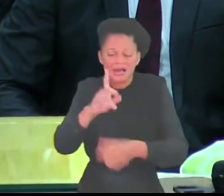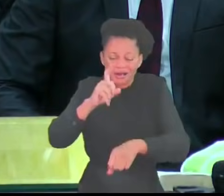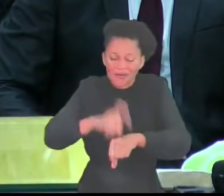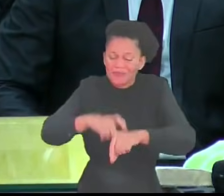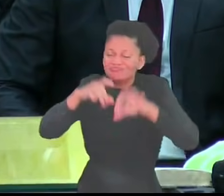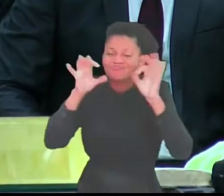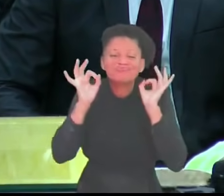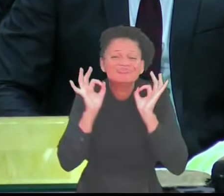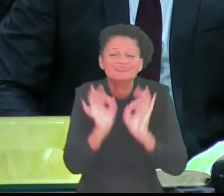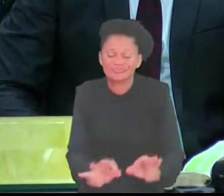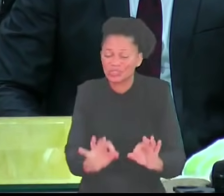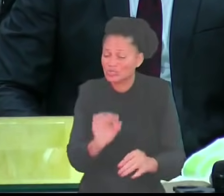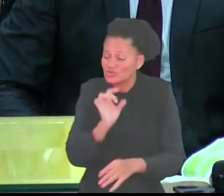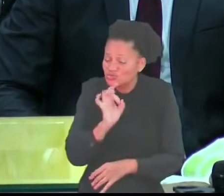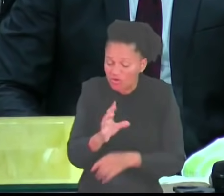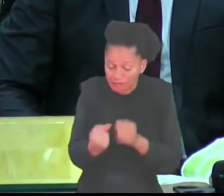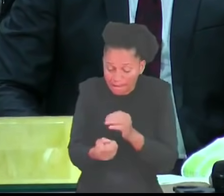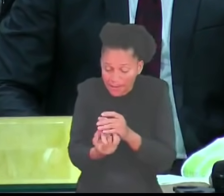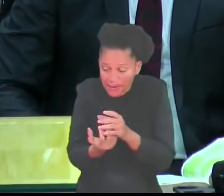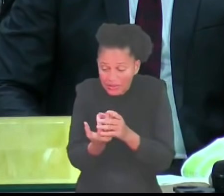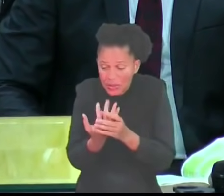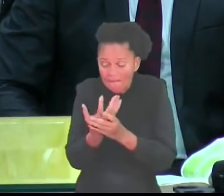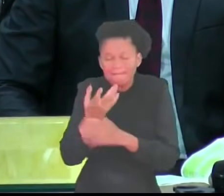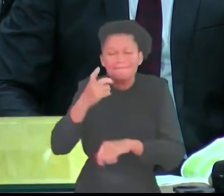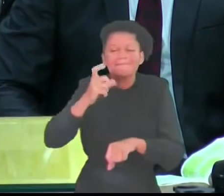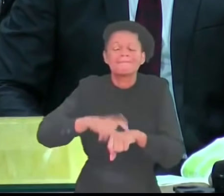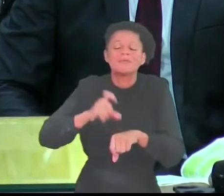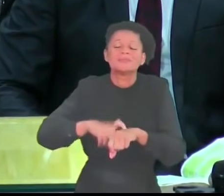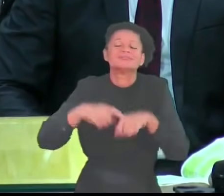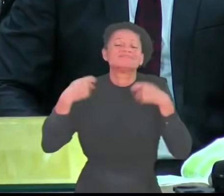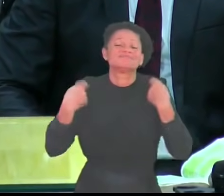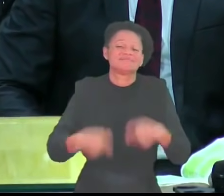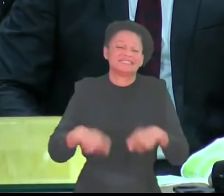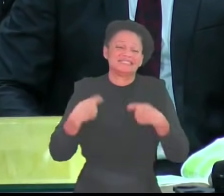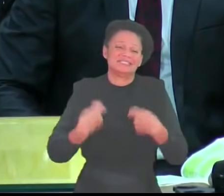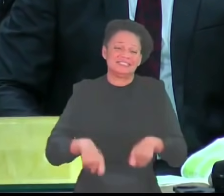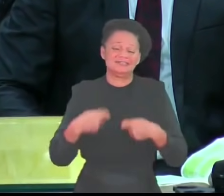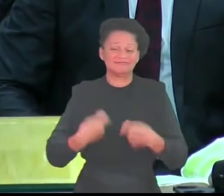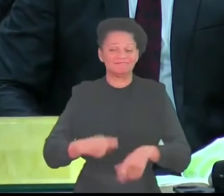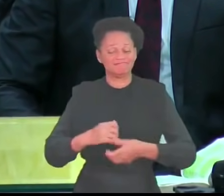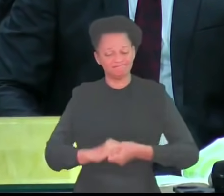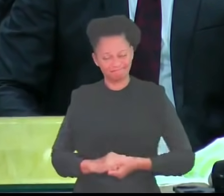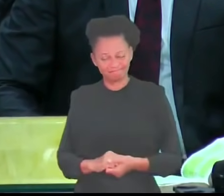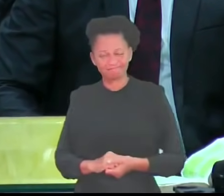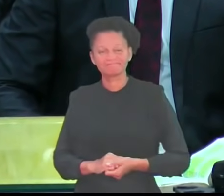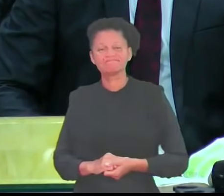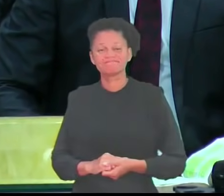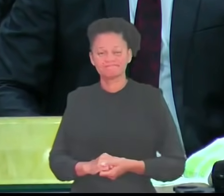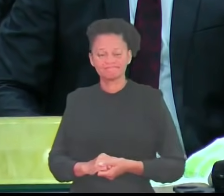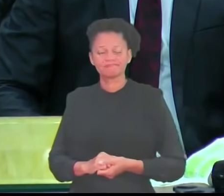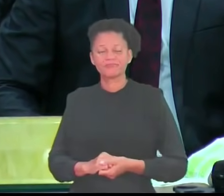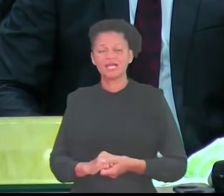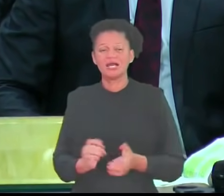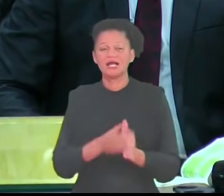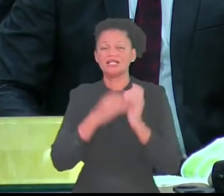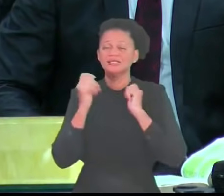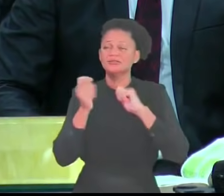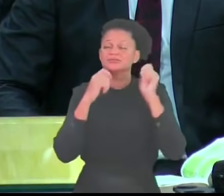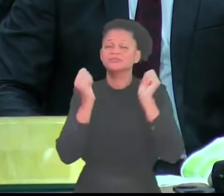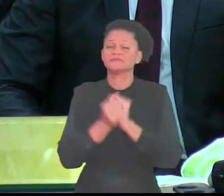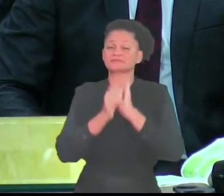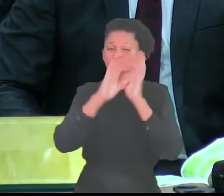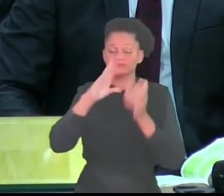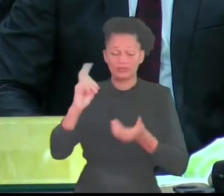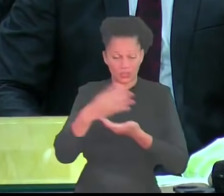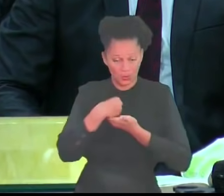certa. Ele só vai fazer brotar no momento necessário. Aleluia, glória a Deus. Dá para